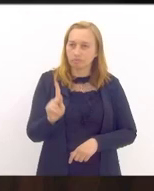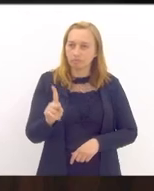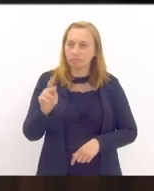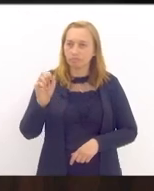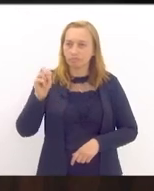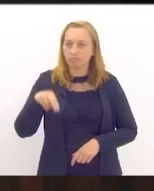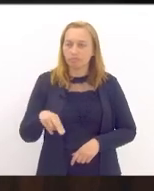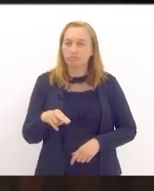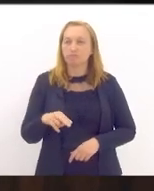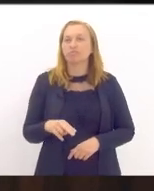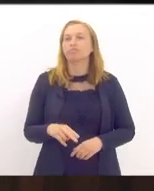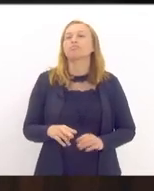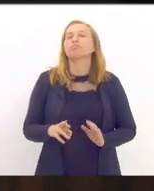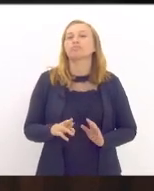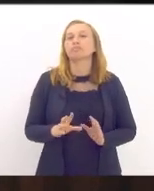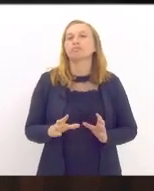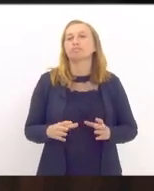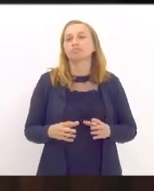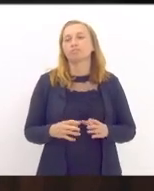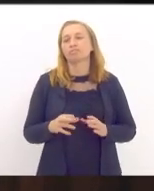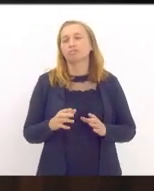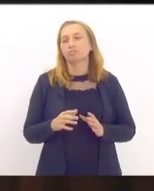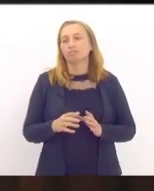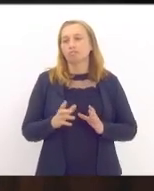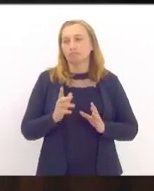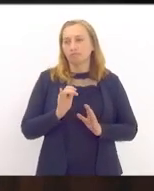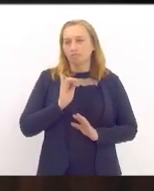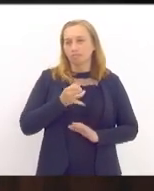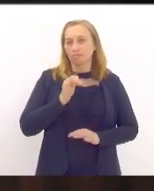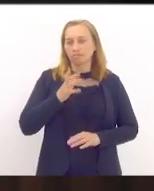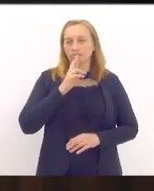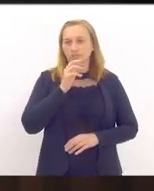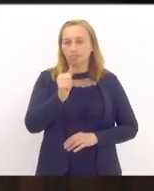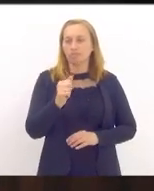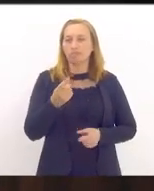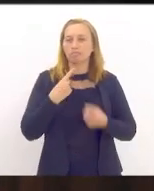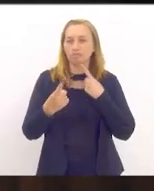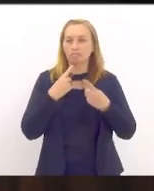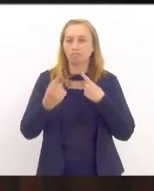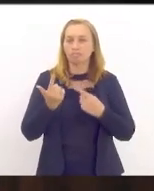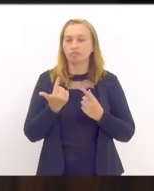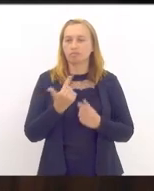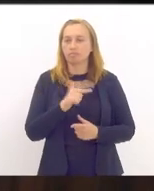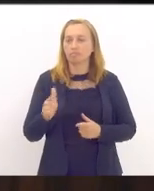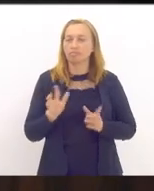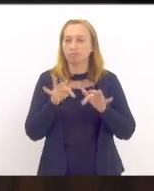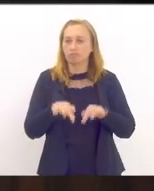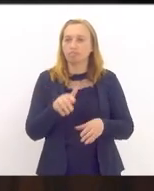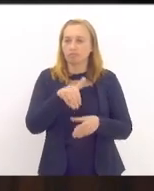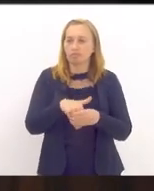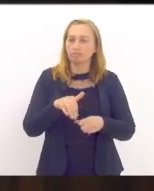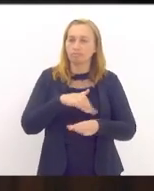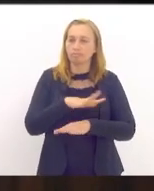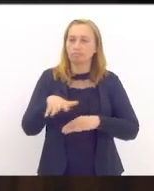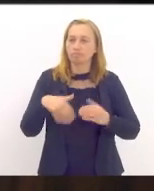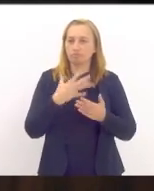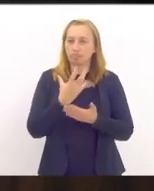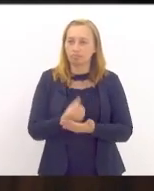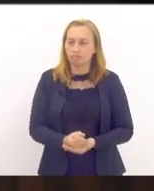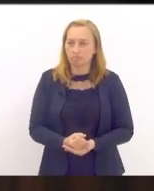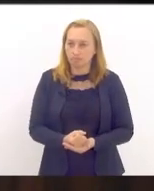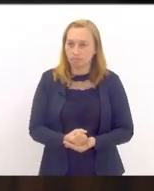feita Espinheiro parece da comissão favorável relator Rodrigo Amorim em discussão não há alguém que discutir isso é da discussão em votação